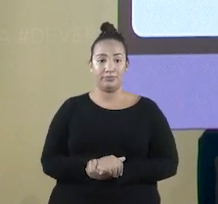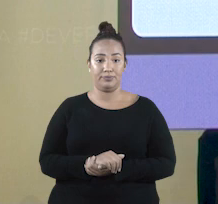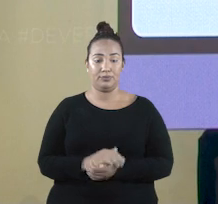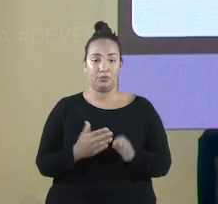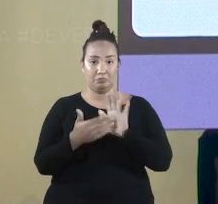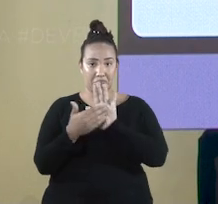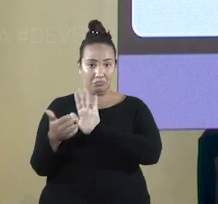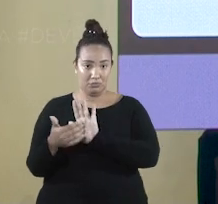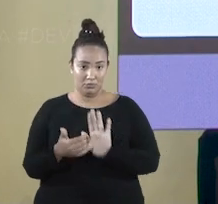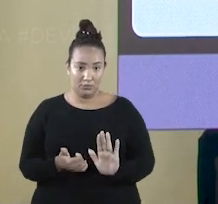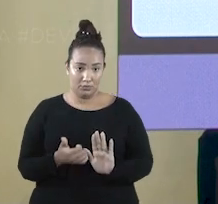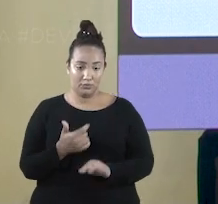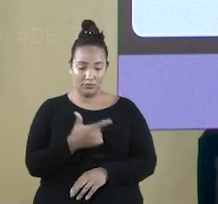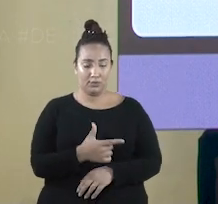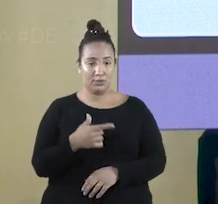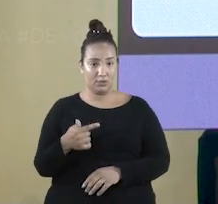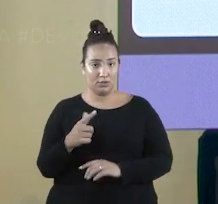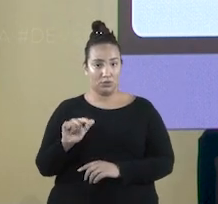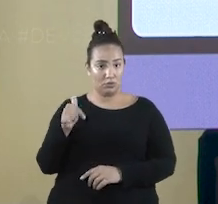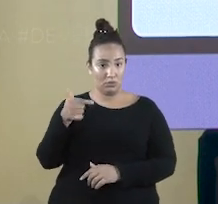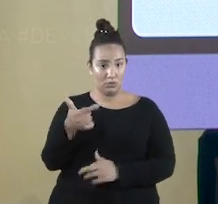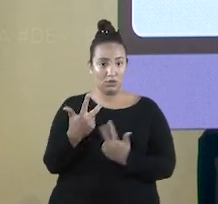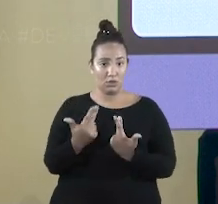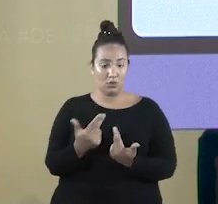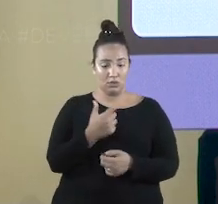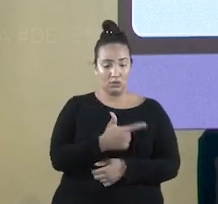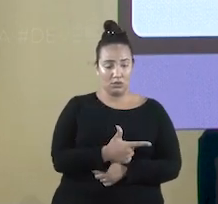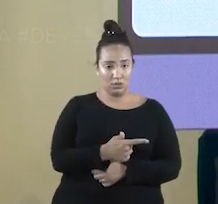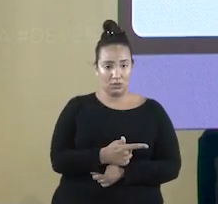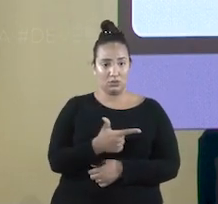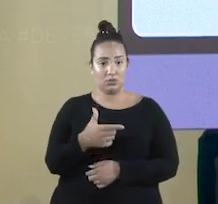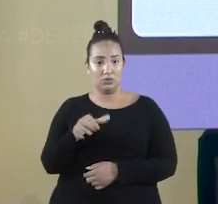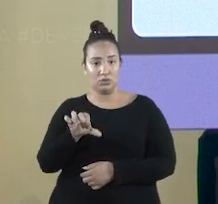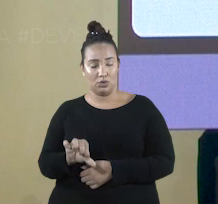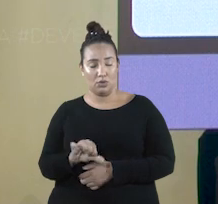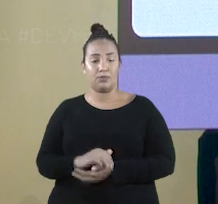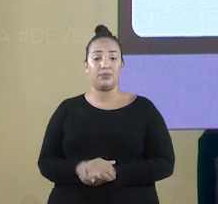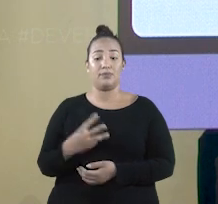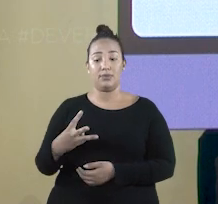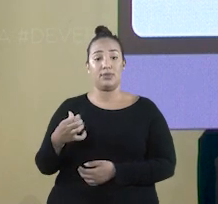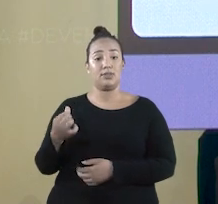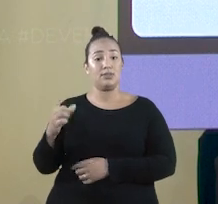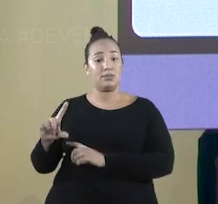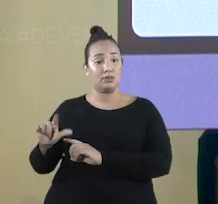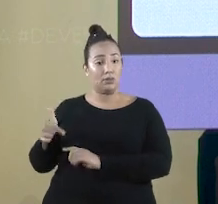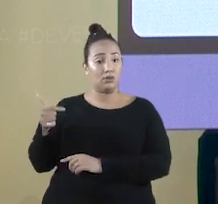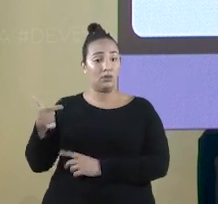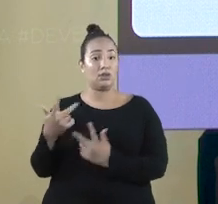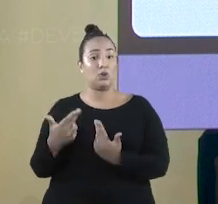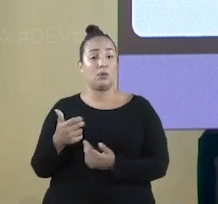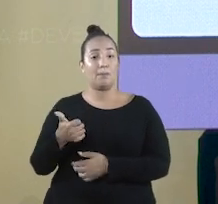esses quadrados aqui. 27 ao quadrado é 729. E 36 ao quadrado é igual a